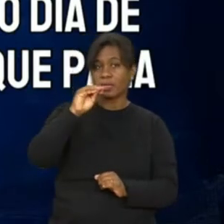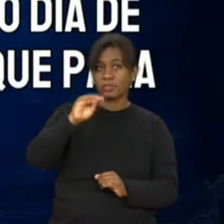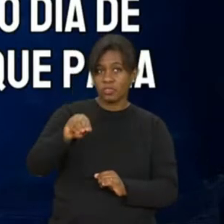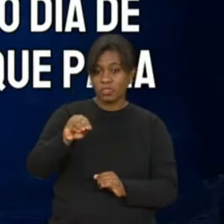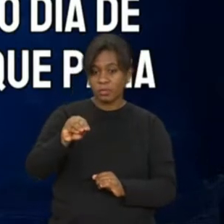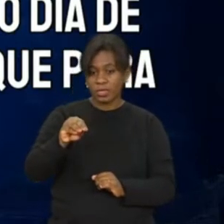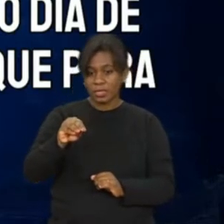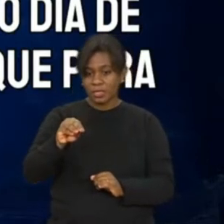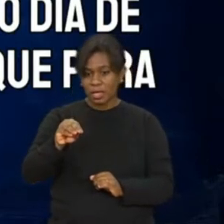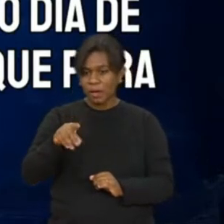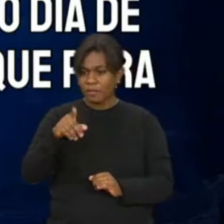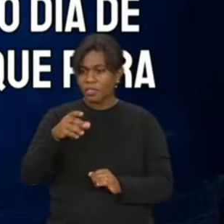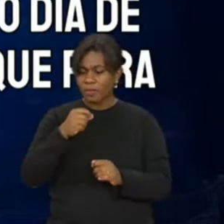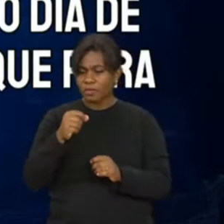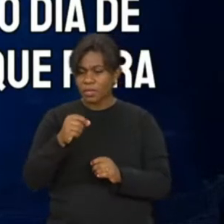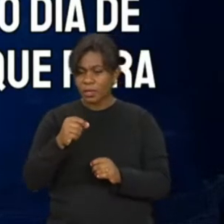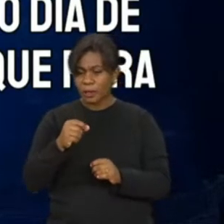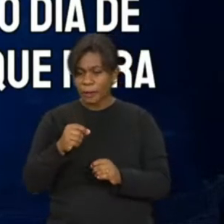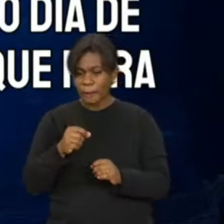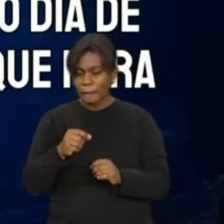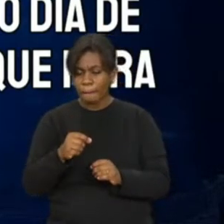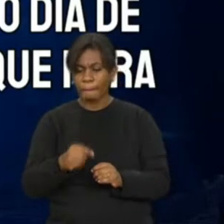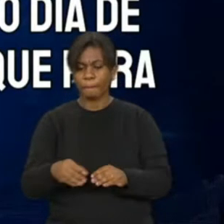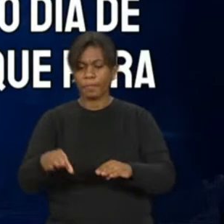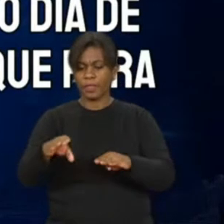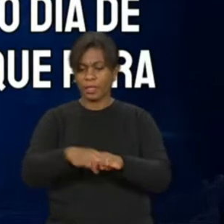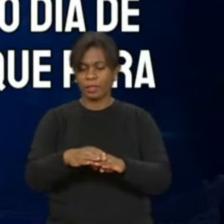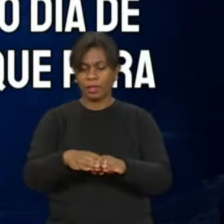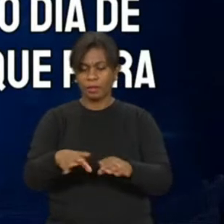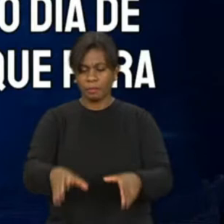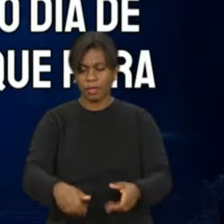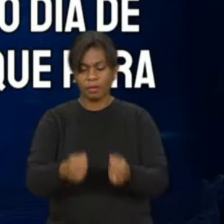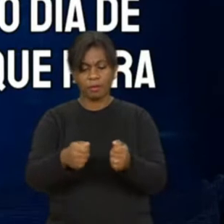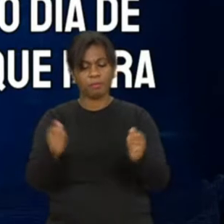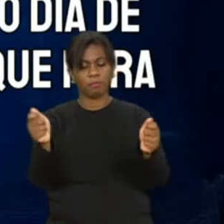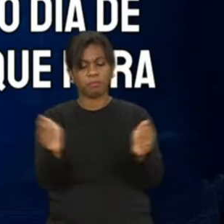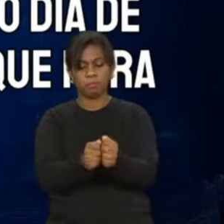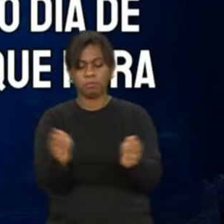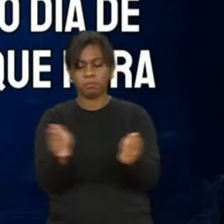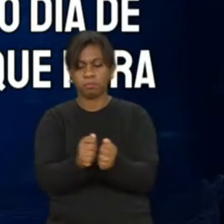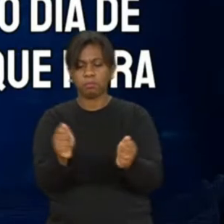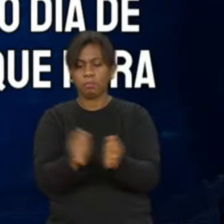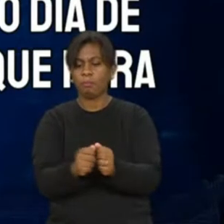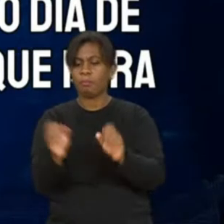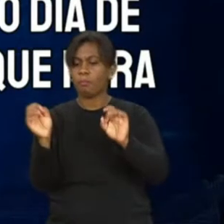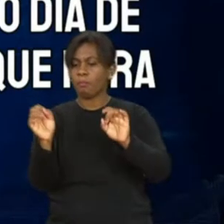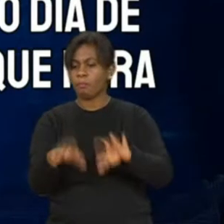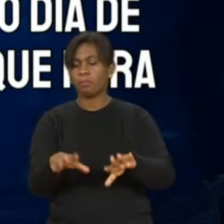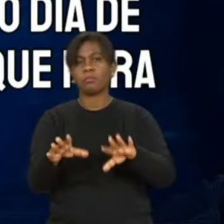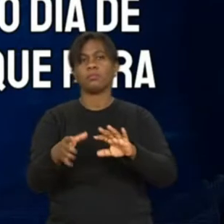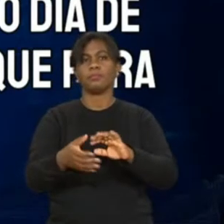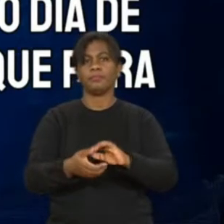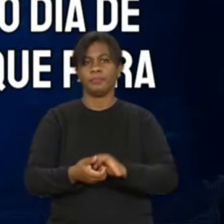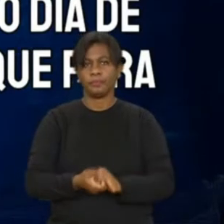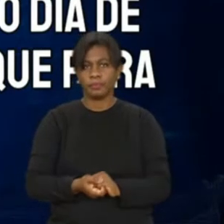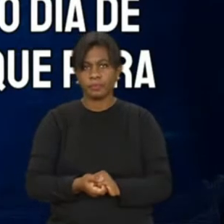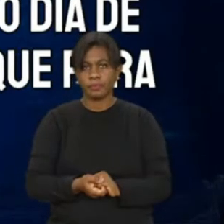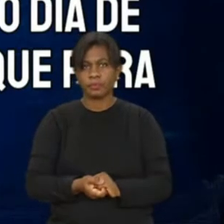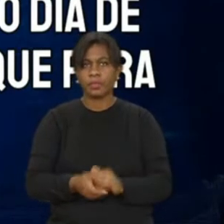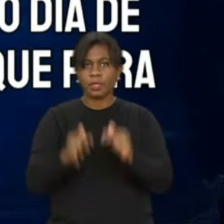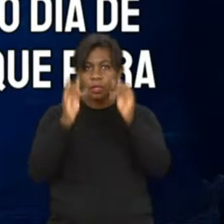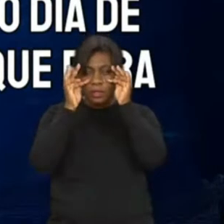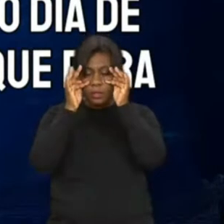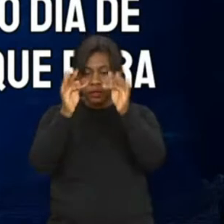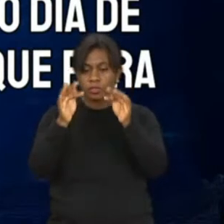dali, sacudi o pó que estiver debaixo dos vossos pés, em testemunho